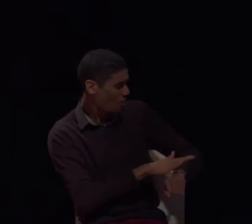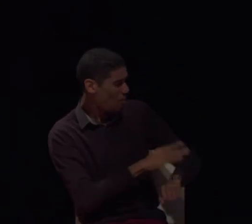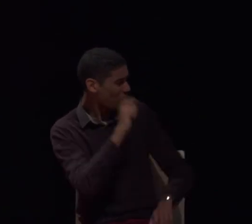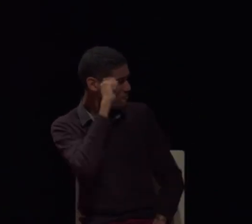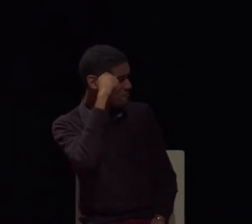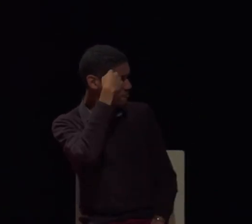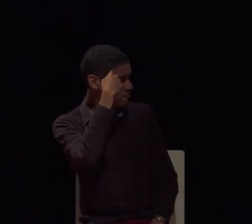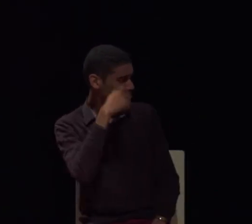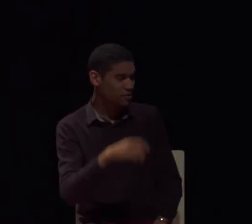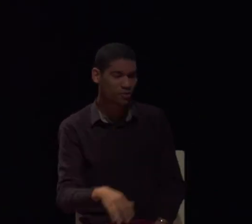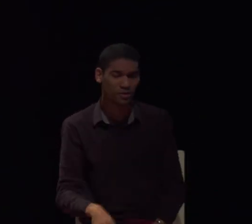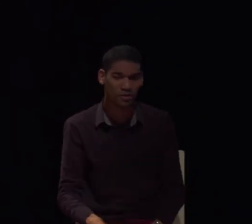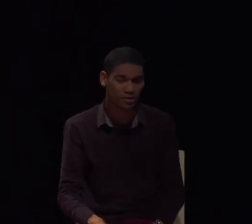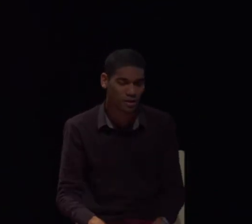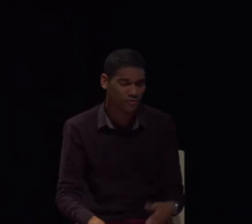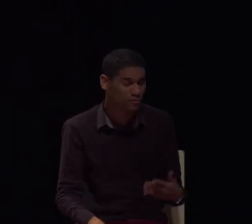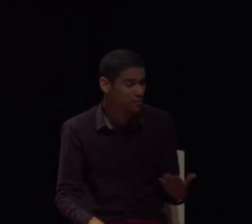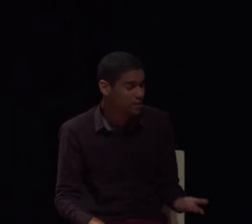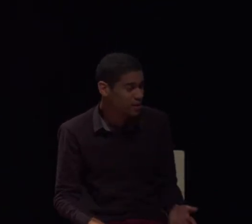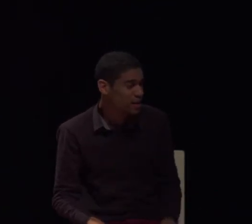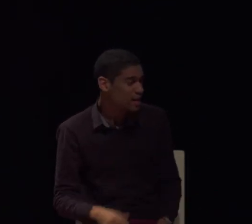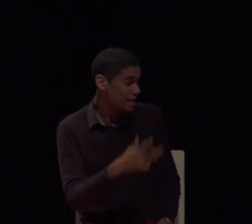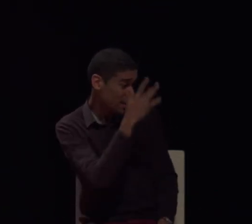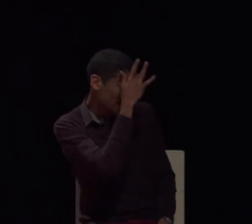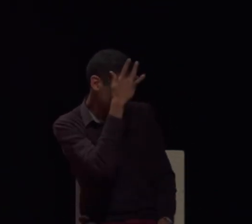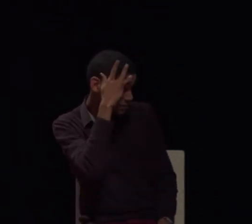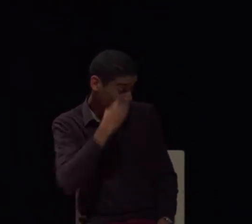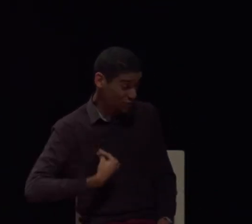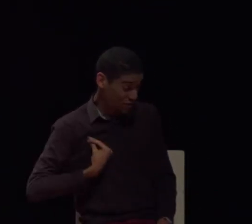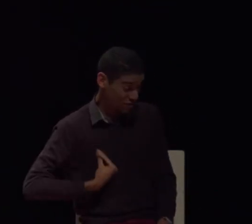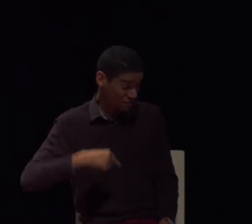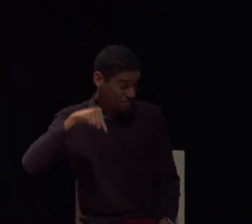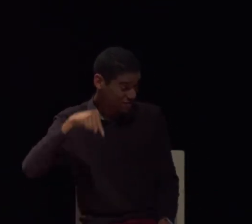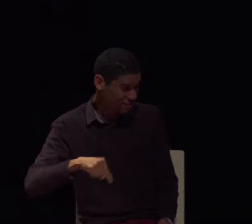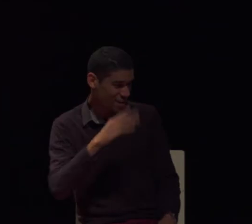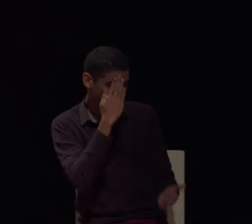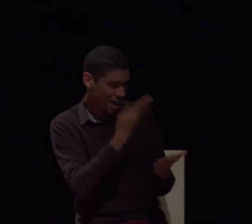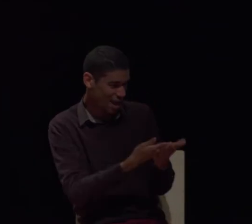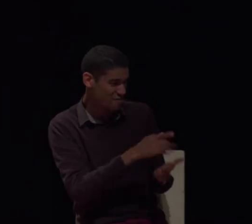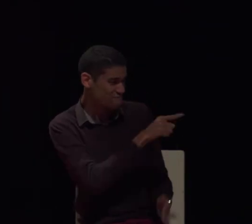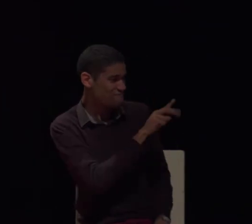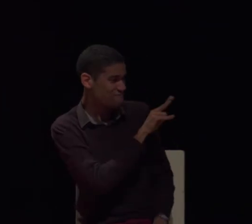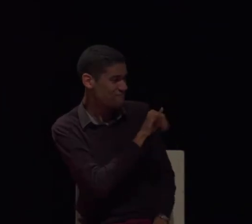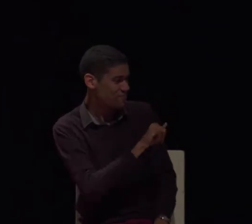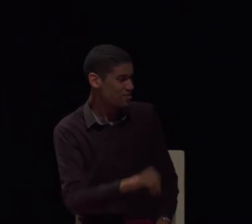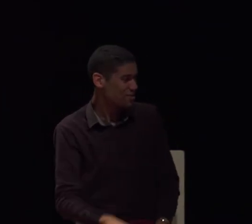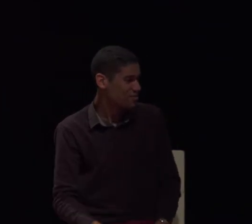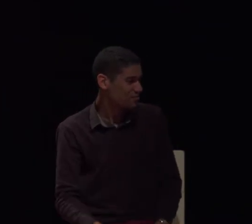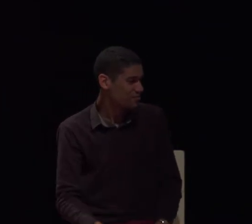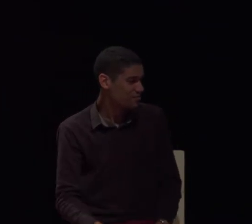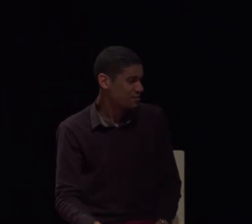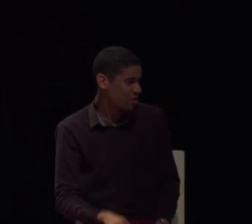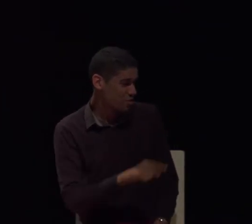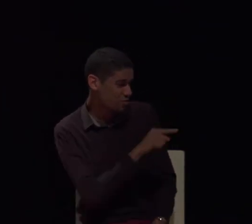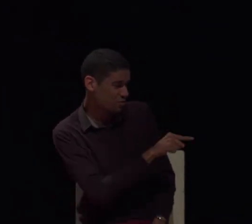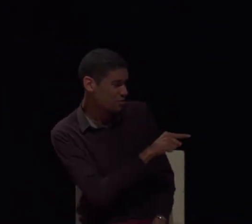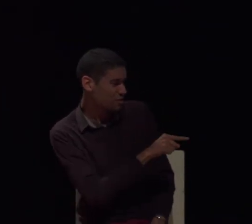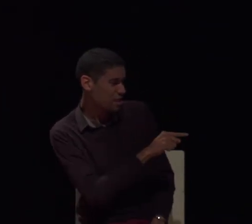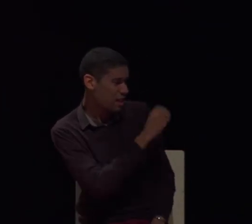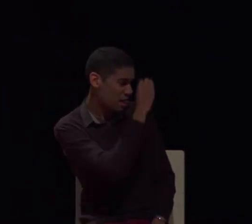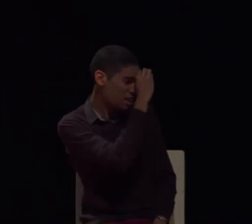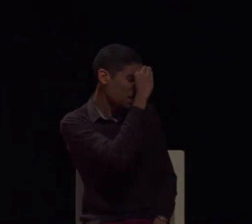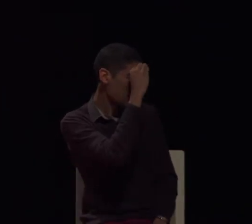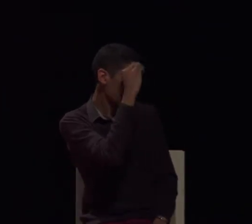pessoas que vão confiar em você não vão ver a sua ignorância que é